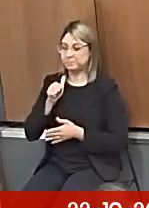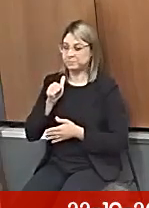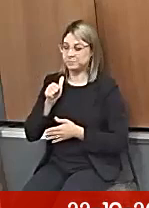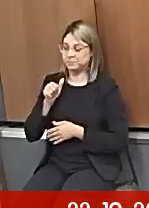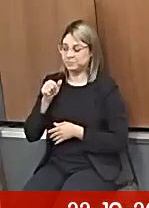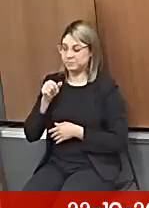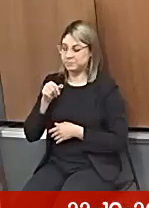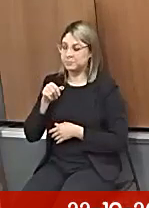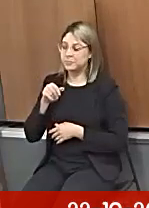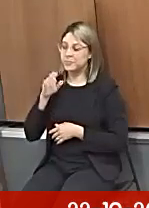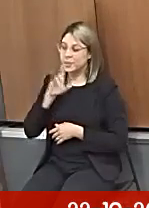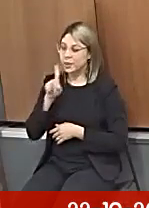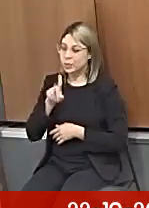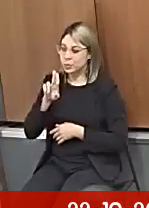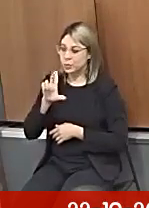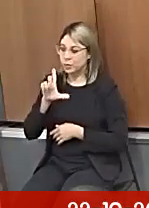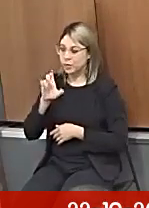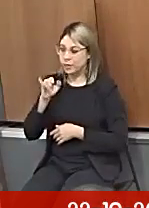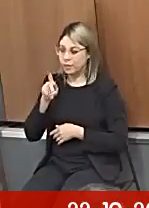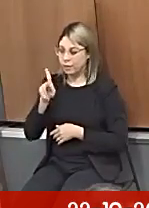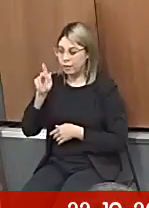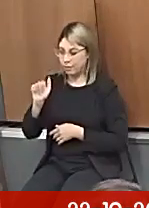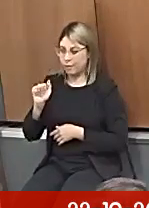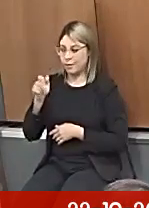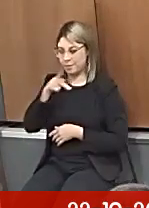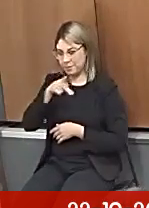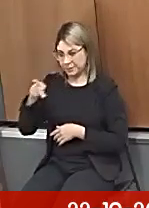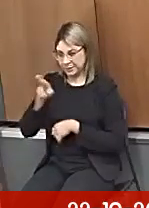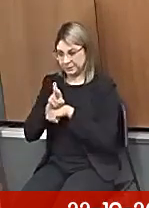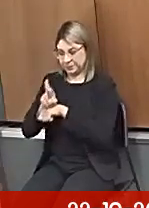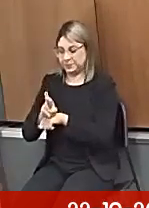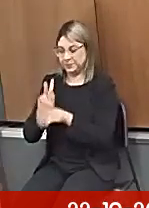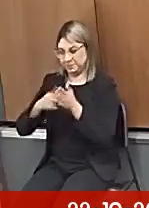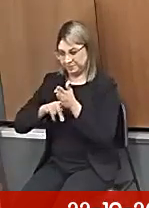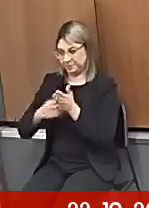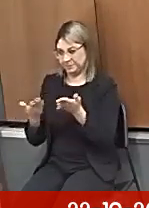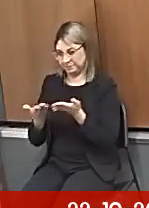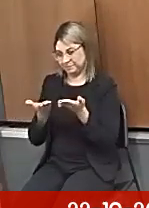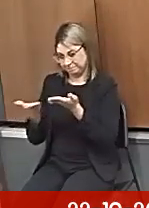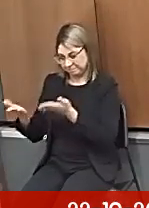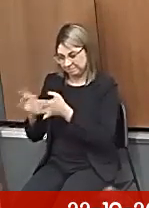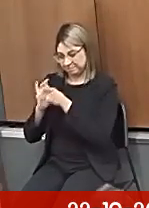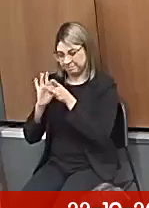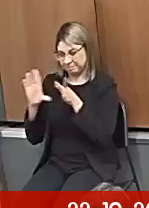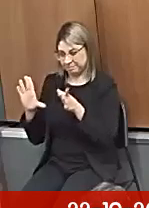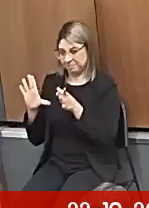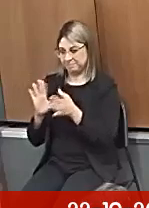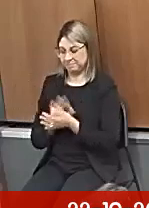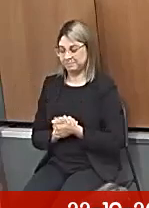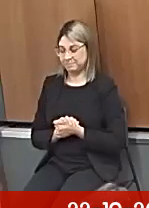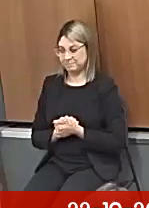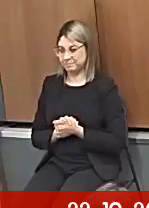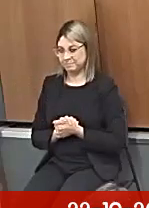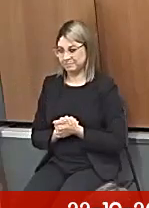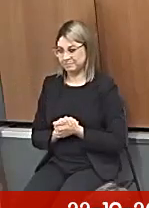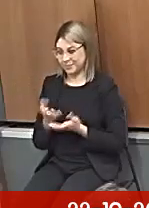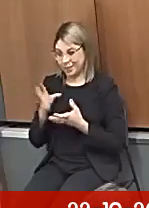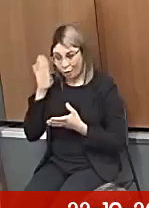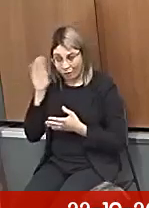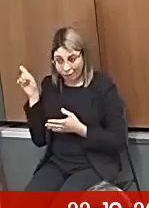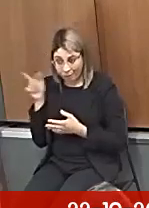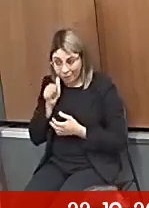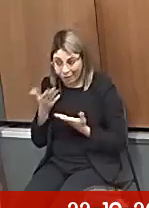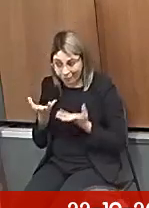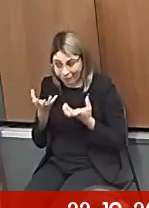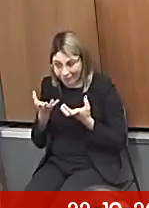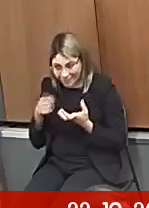sendo representado pela sua presidente, Zuleika Reis Ávila. Então, Zuleika, fala, é sua. Vocês querem ouvir mesmo a Zuleika,